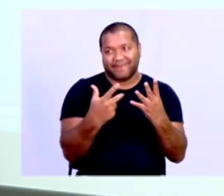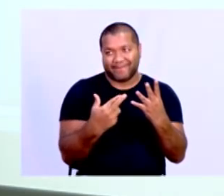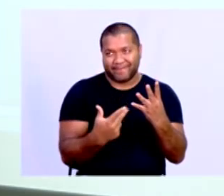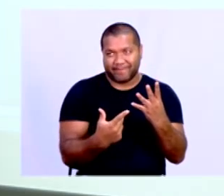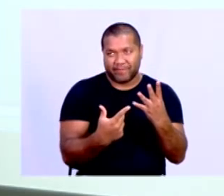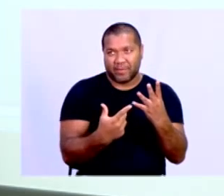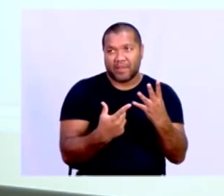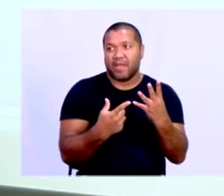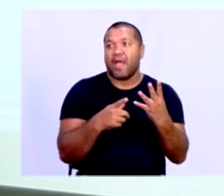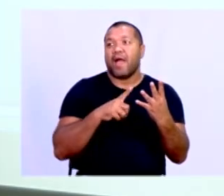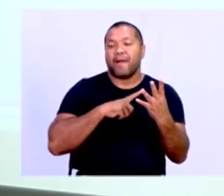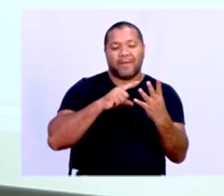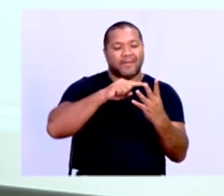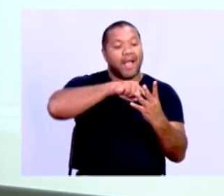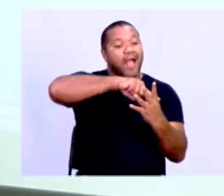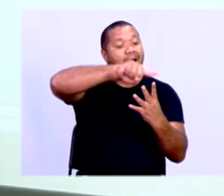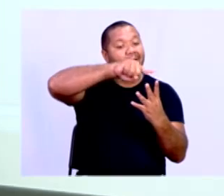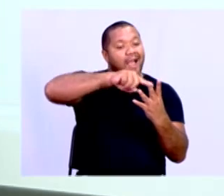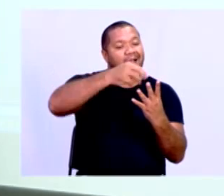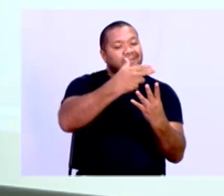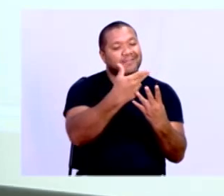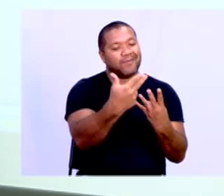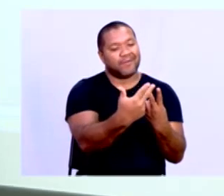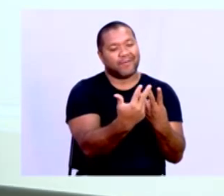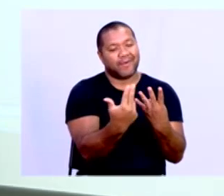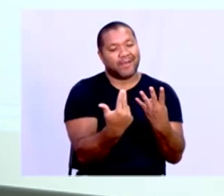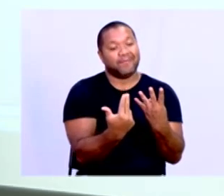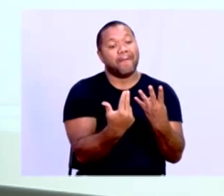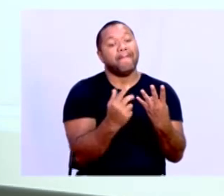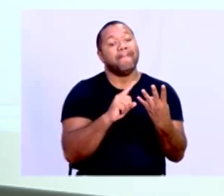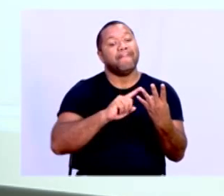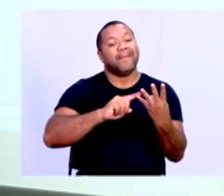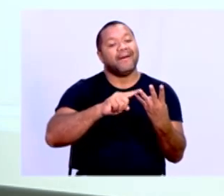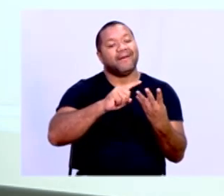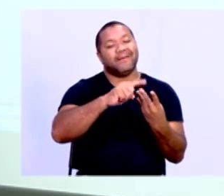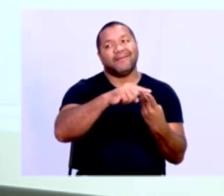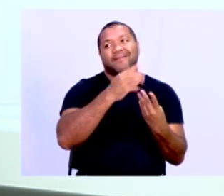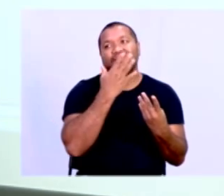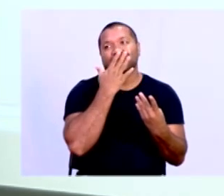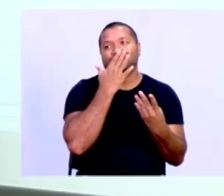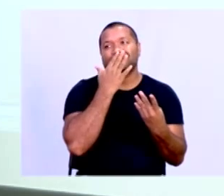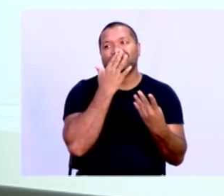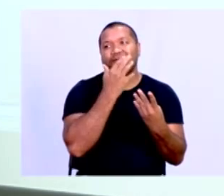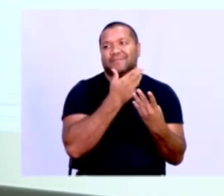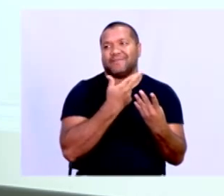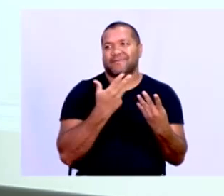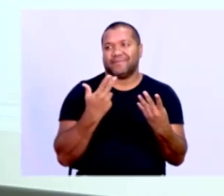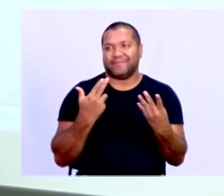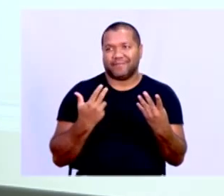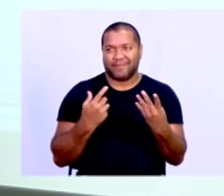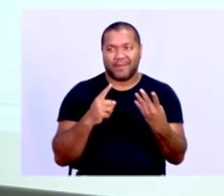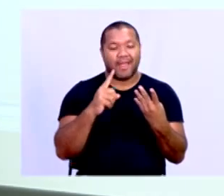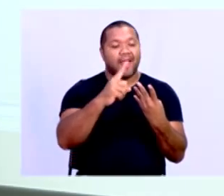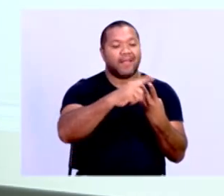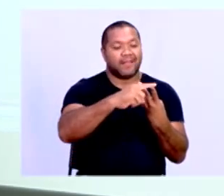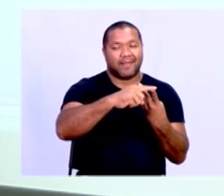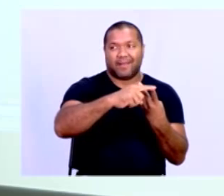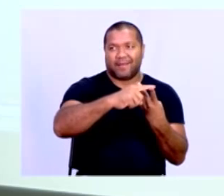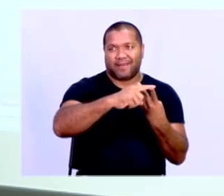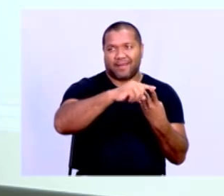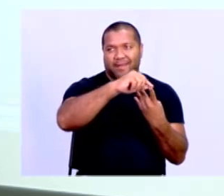Apesar delas possuírem o mesmo modelo, porém elas têm cores diferentes. Então, cada uma caneta é